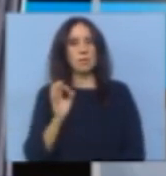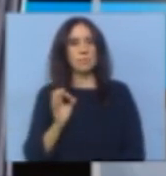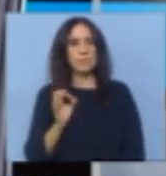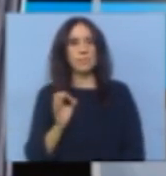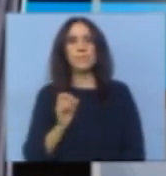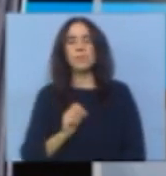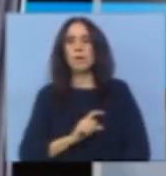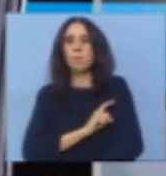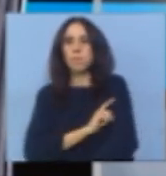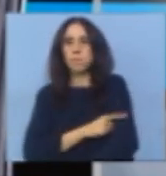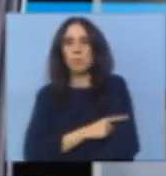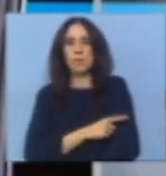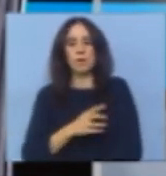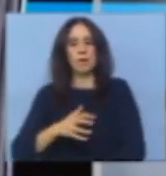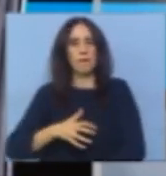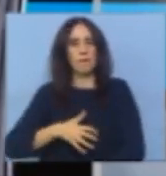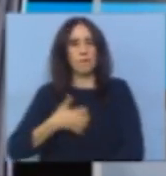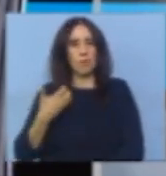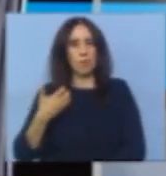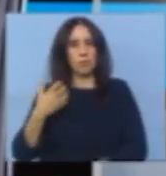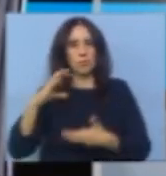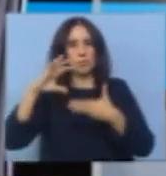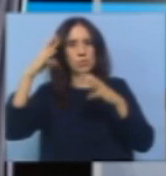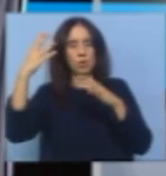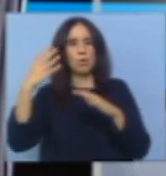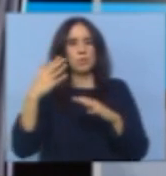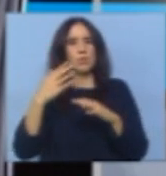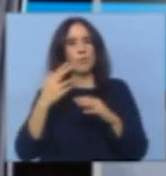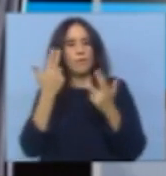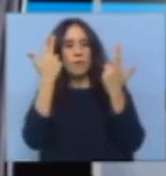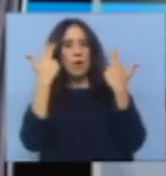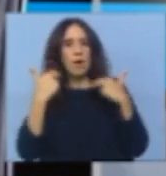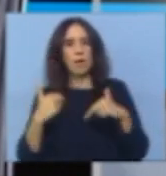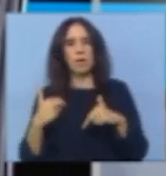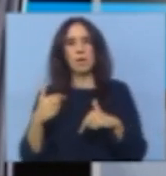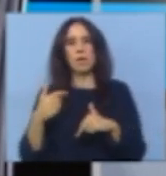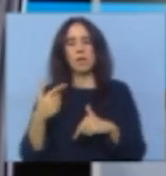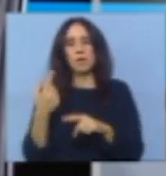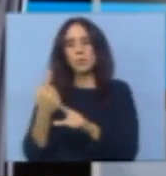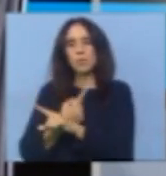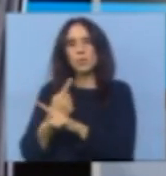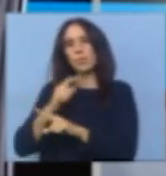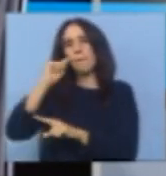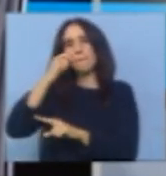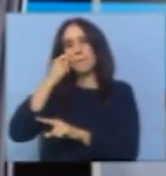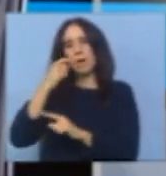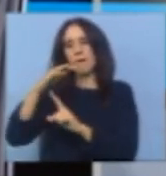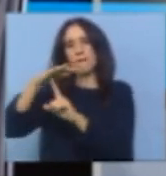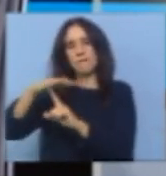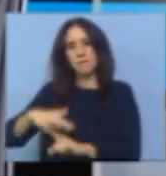entende, os poderes revoltosos, vai fazer cair as armas e vai abrir as portas à sua